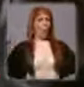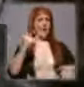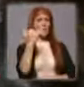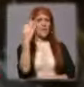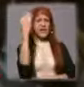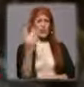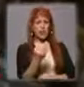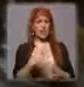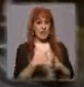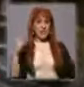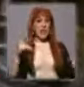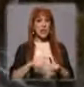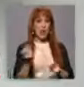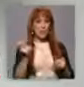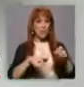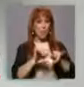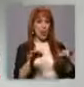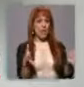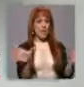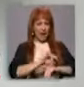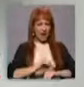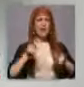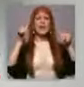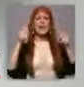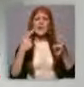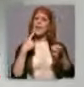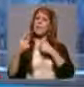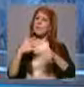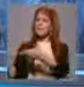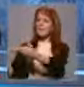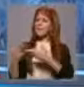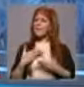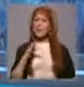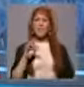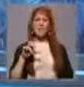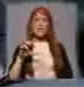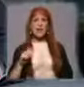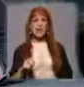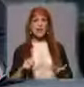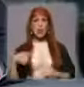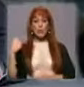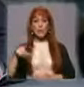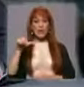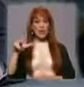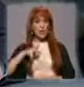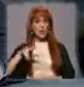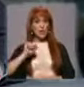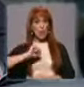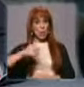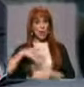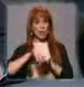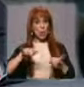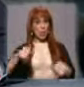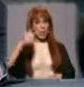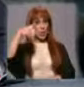20% na incidência do cancro. Tema para a conversa com o meu próximo convidado é Francisco Cavaleiro Ferreira, presidente da Liga Portuguesa contra o Cancro. Muito bom